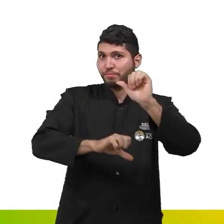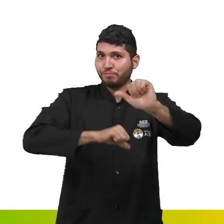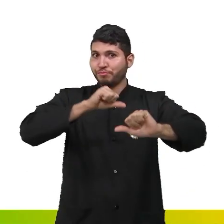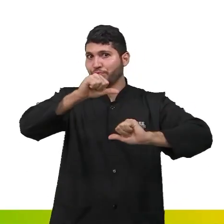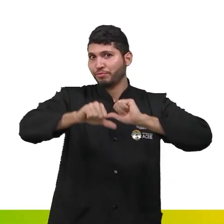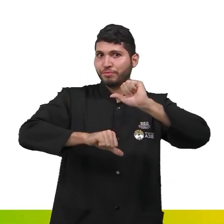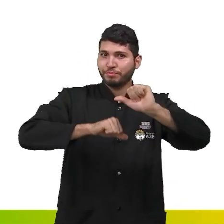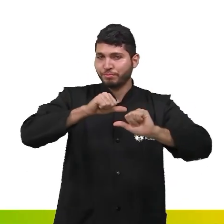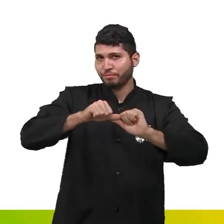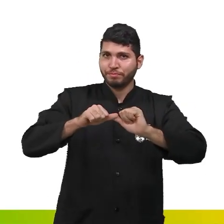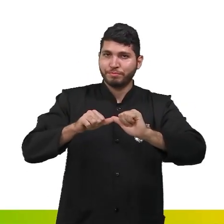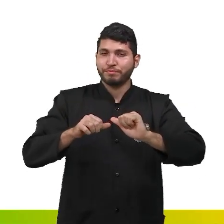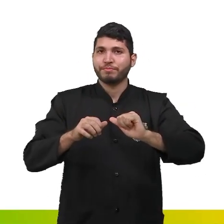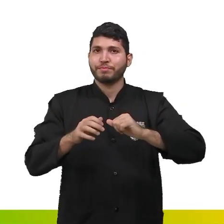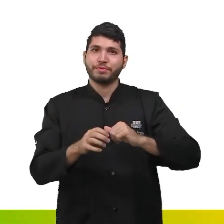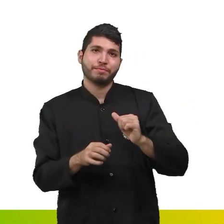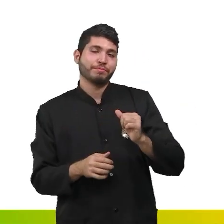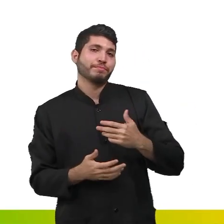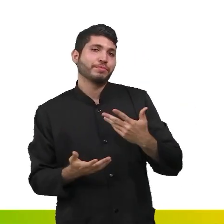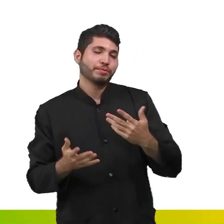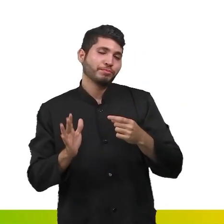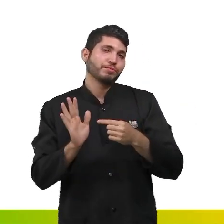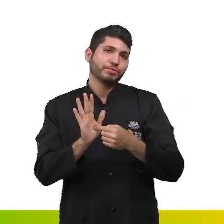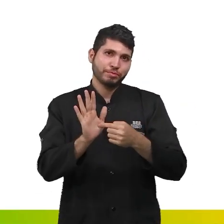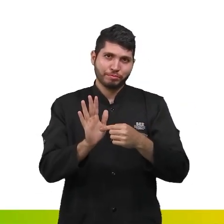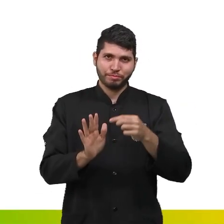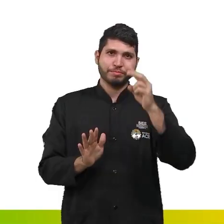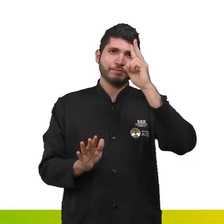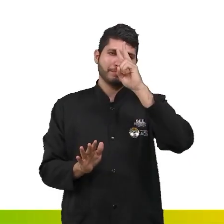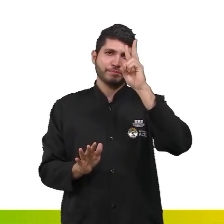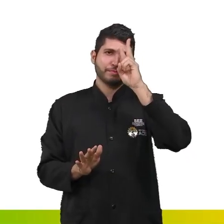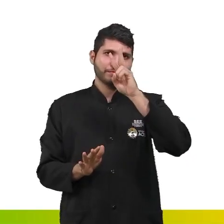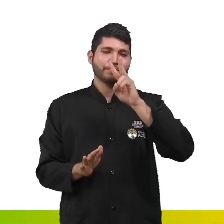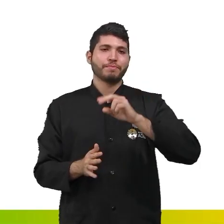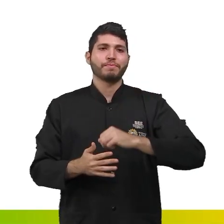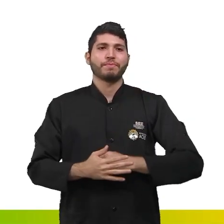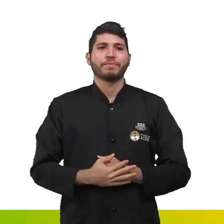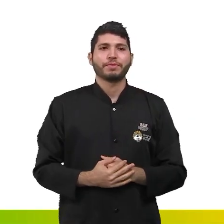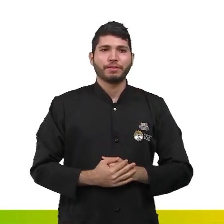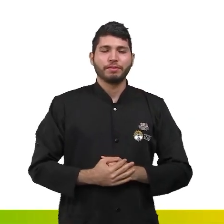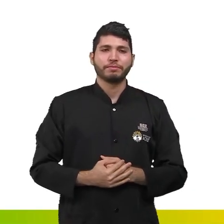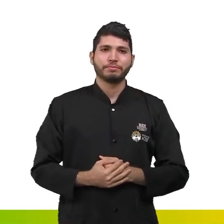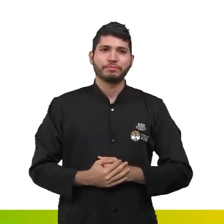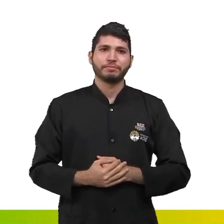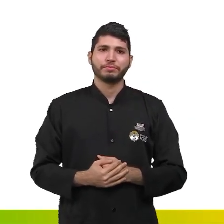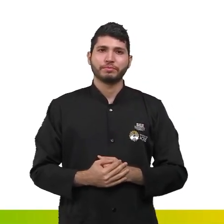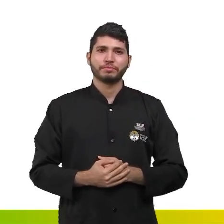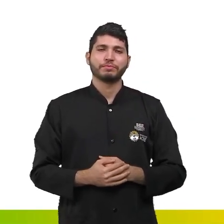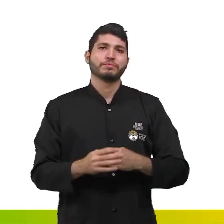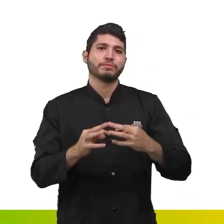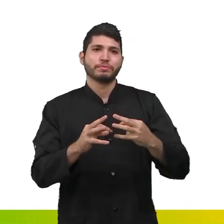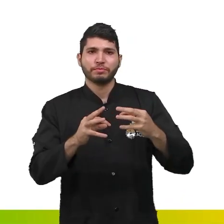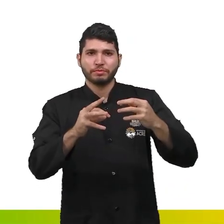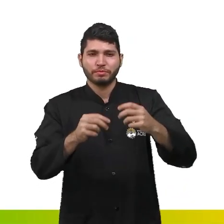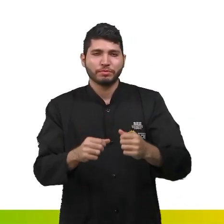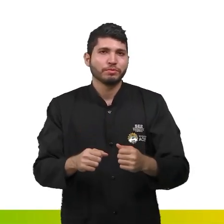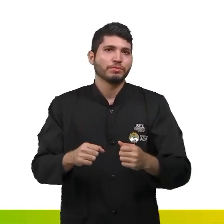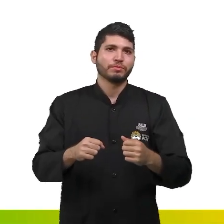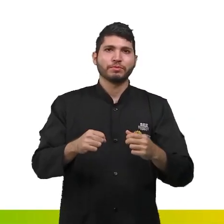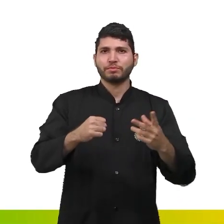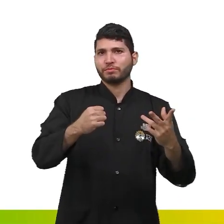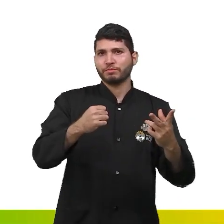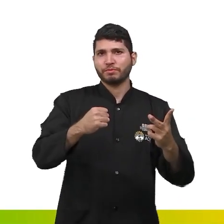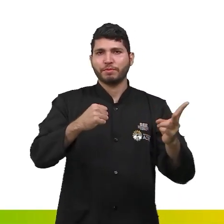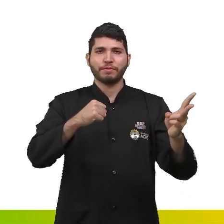fazendo uma recordação do passado que era e hoje pode não ser mais. Então, todos esses verbos aí destaque, o verbo eram,